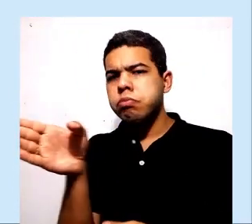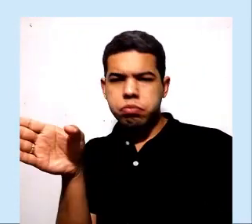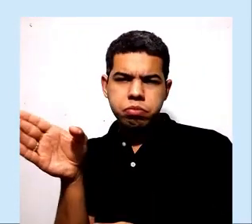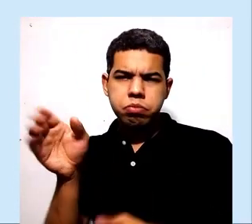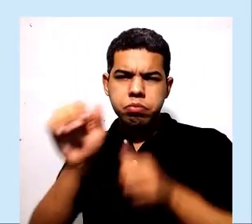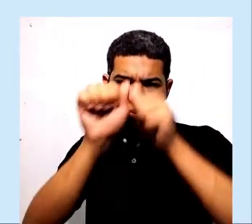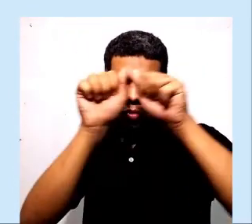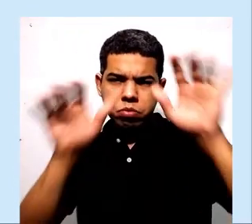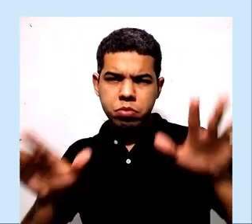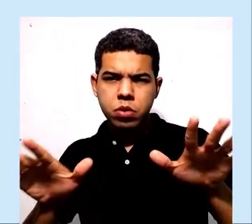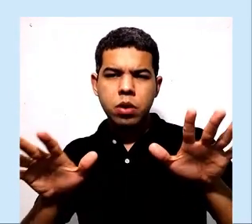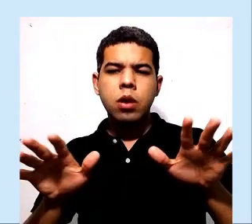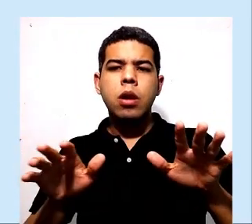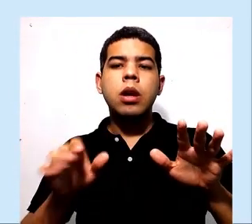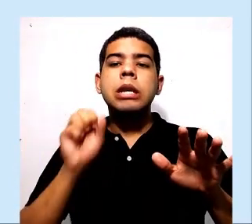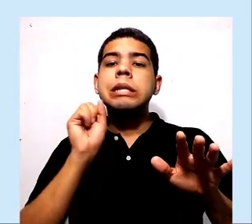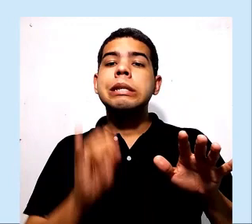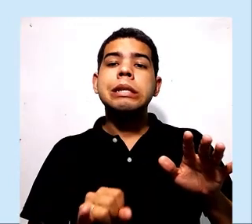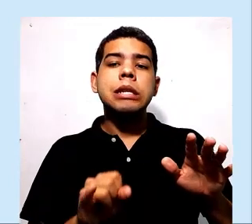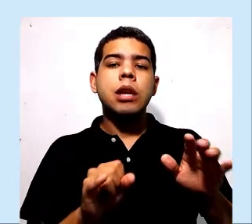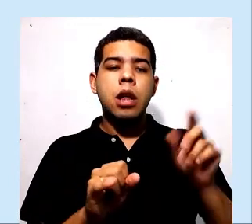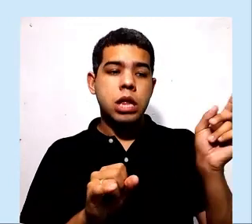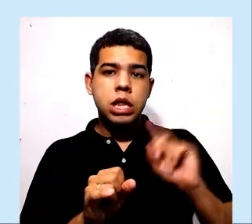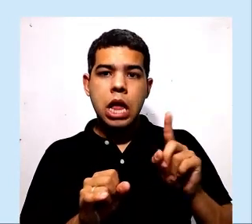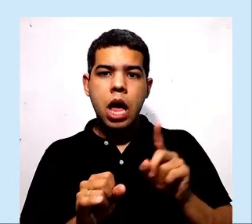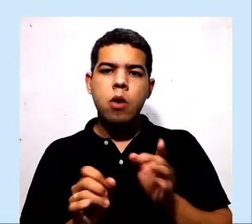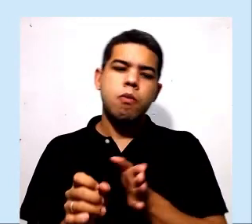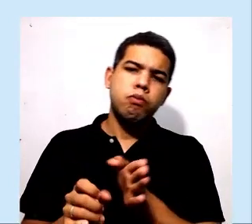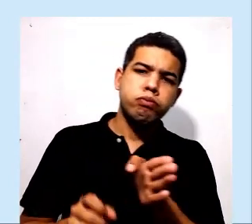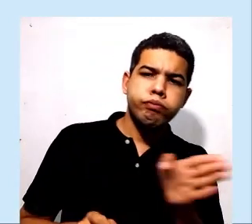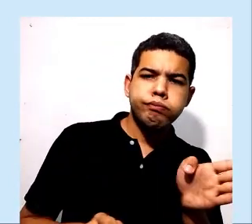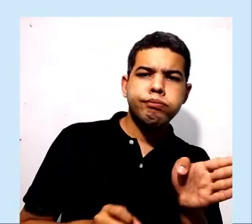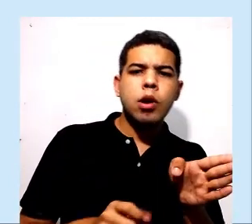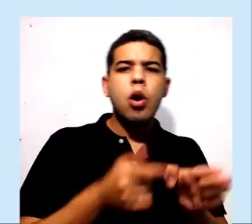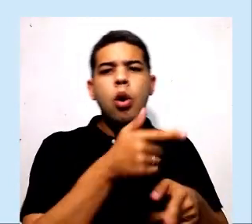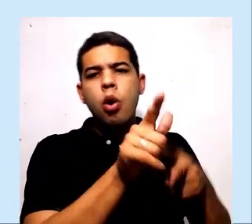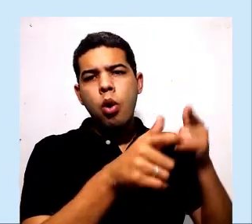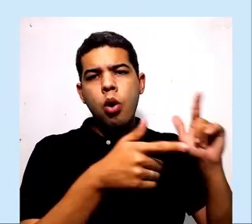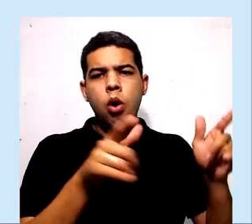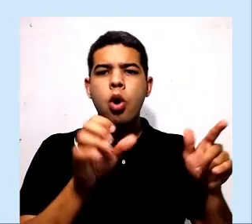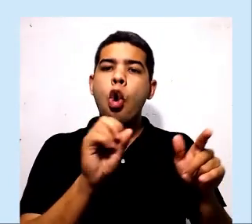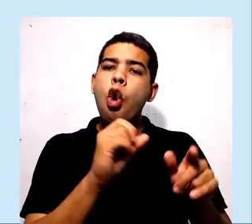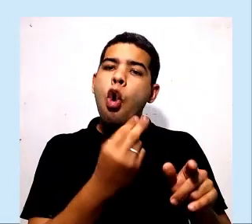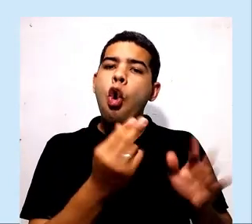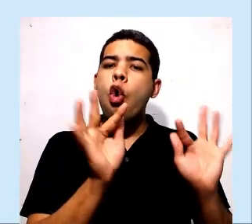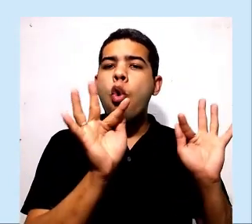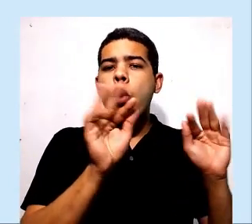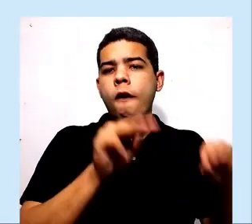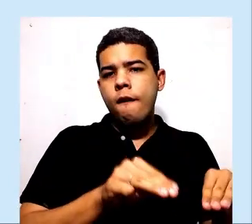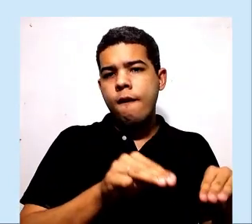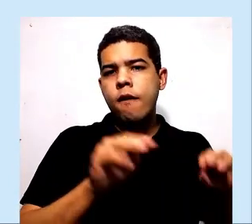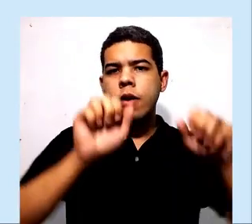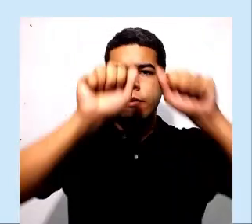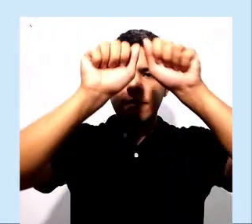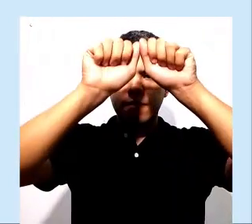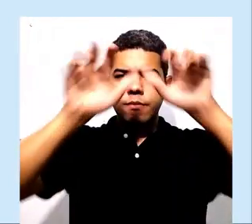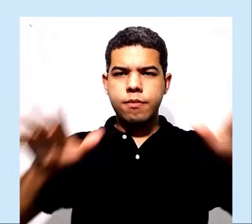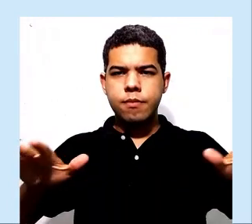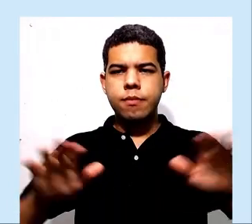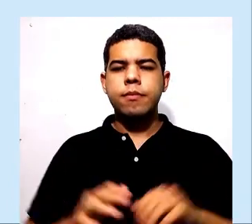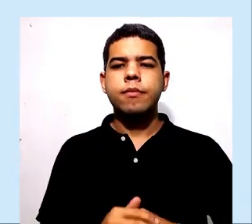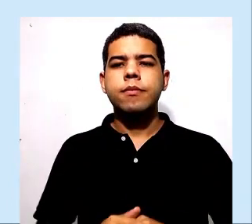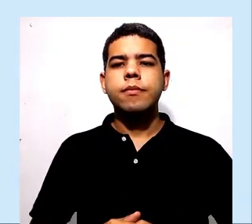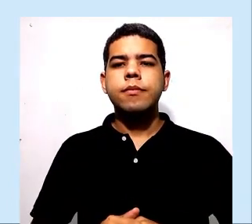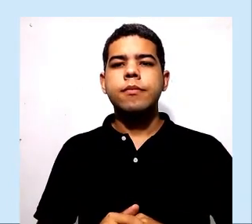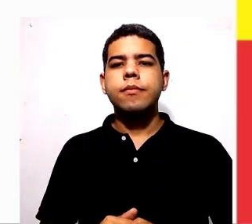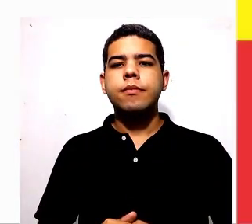do fluxograma. Se for para o não, pode acontecer outro também processo ou finalizar o fluxograma. Beleza?